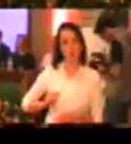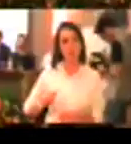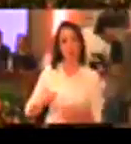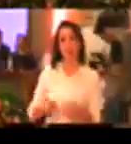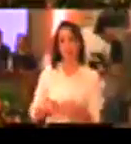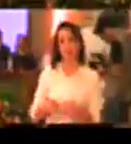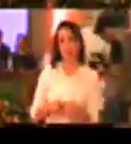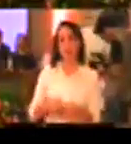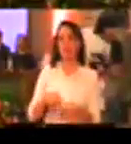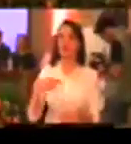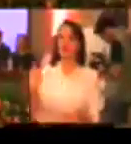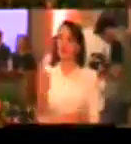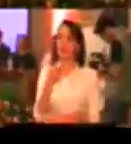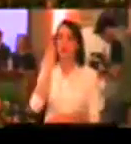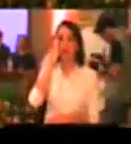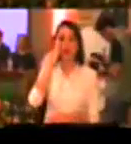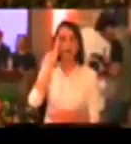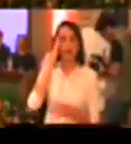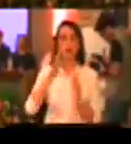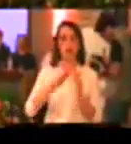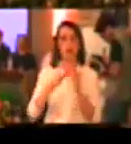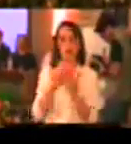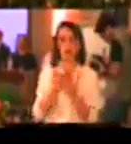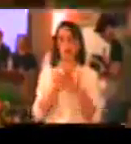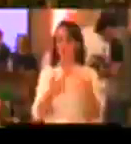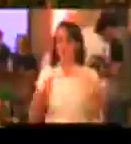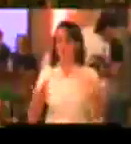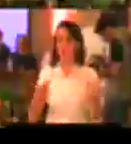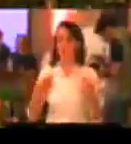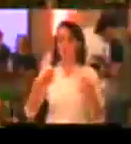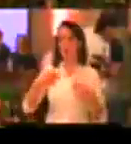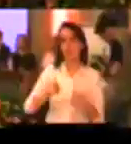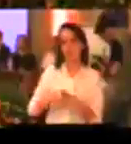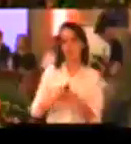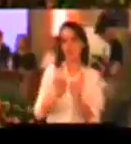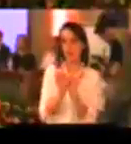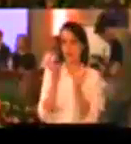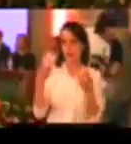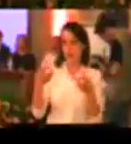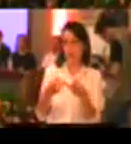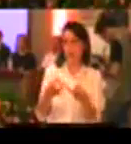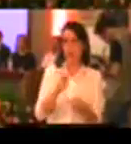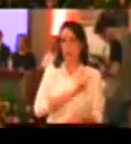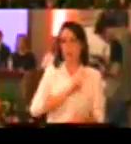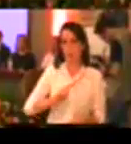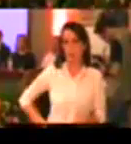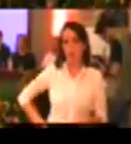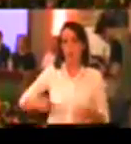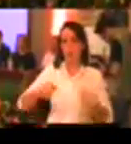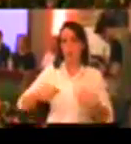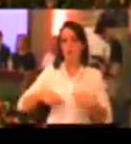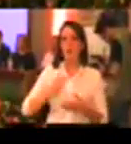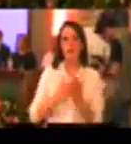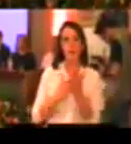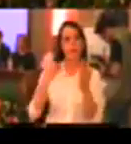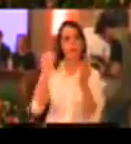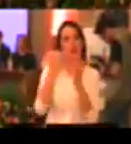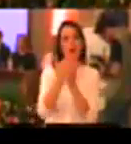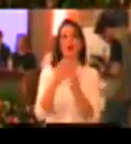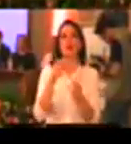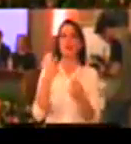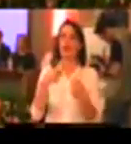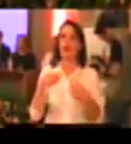públicos e, óbvio, que as nossas instituições, como as câmaras de vereadores, precisam